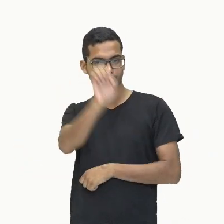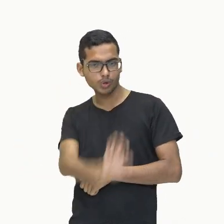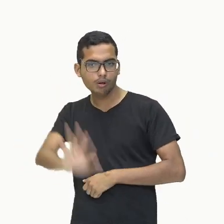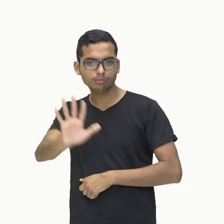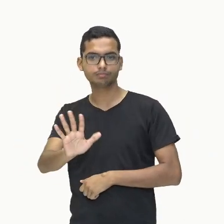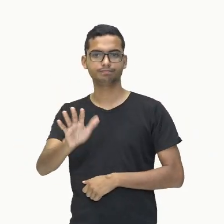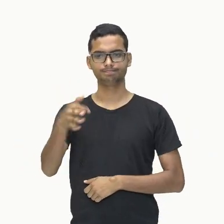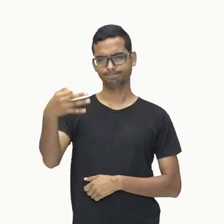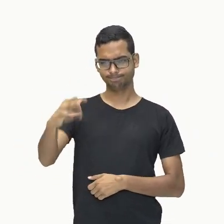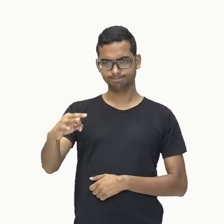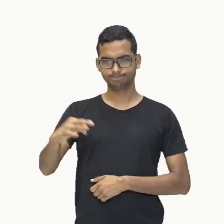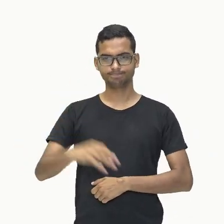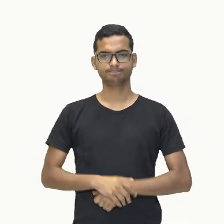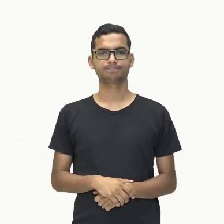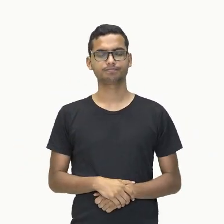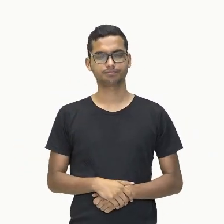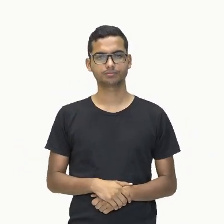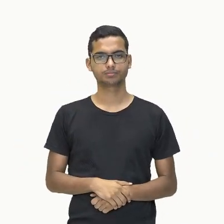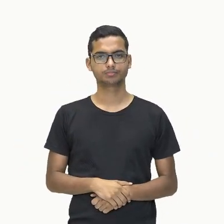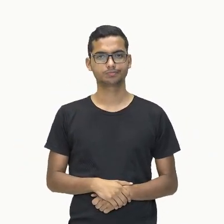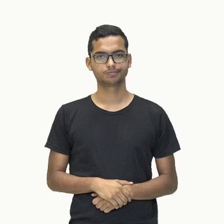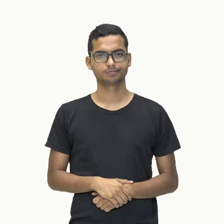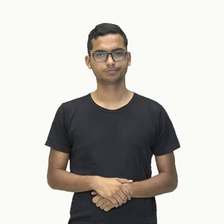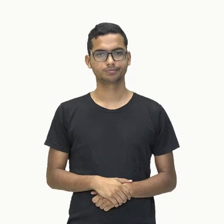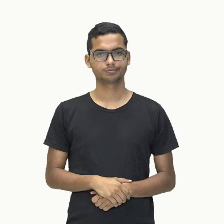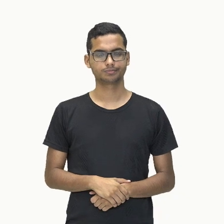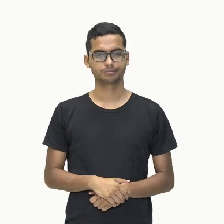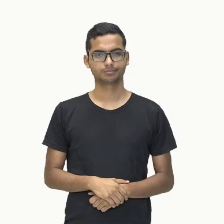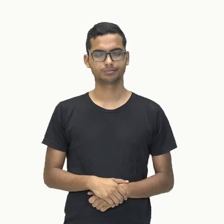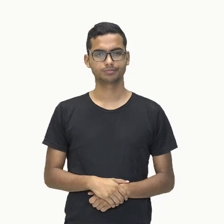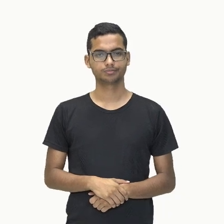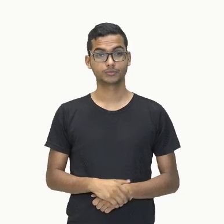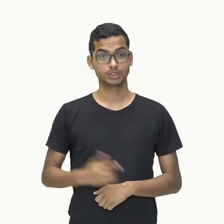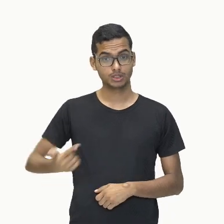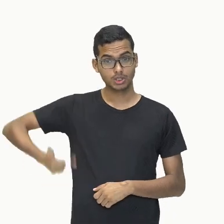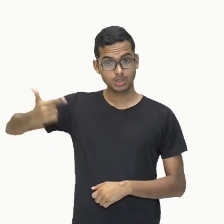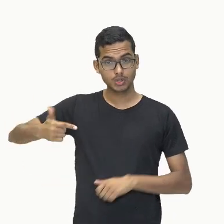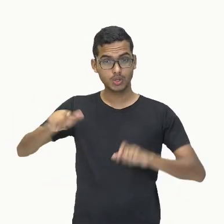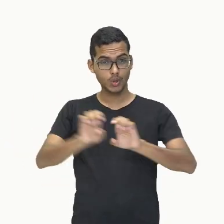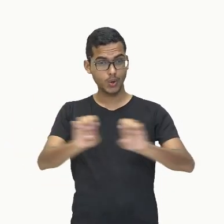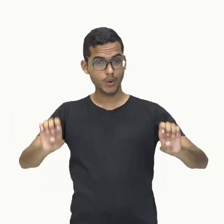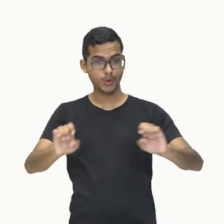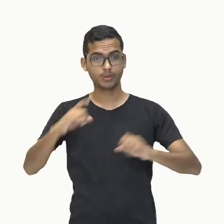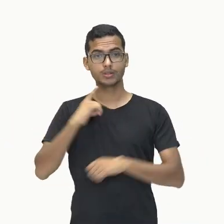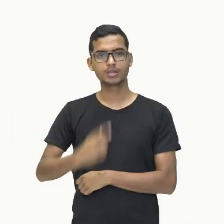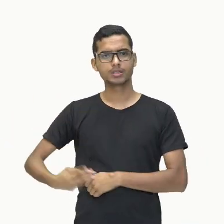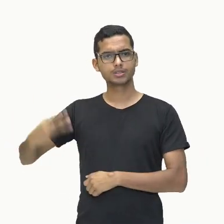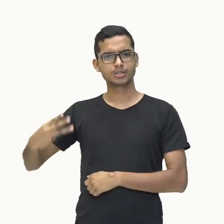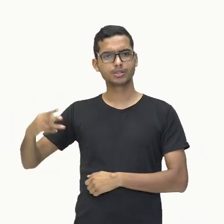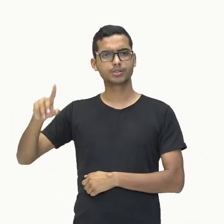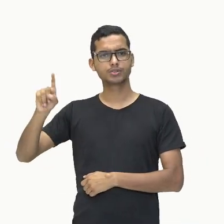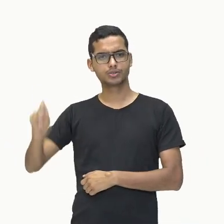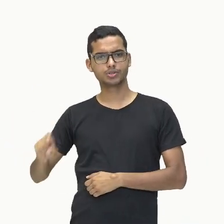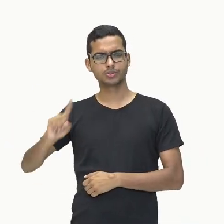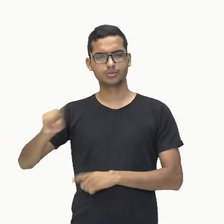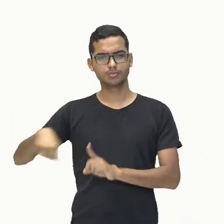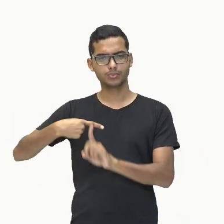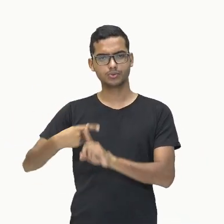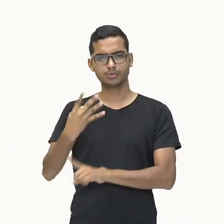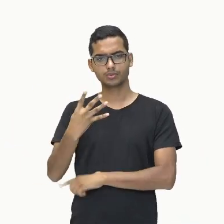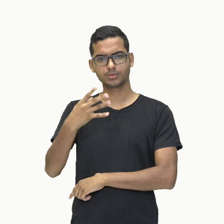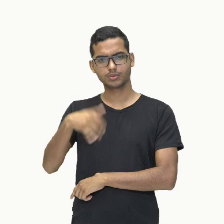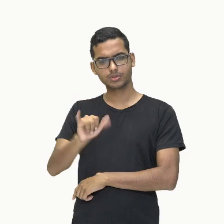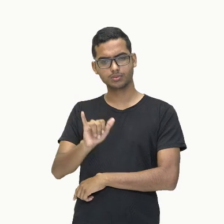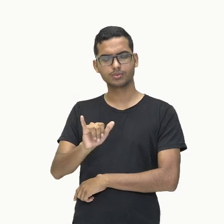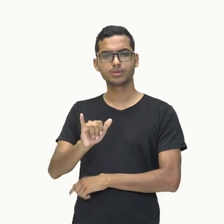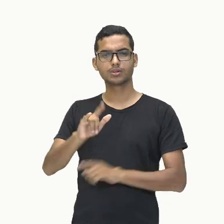bom? A segunda equação, que é exatamente 3x mais 4y menos 4 igual a zero, é o que nós